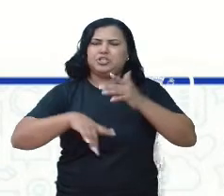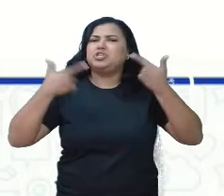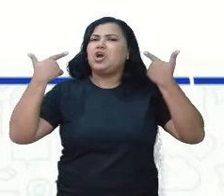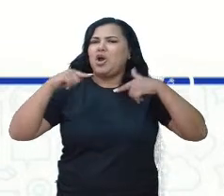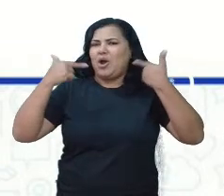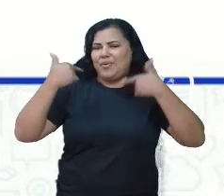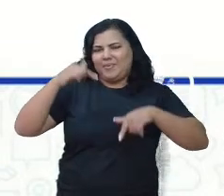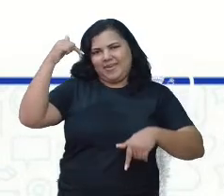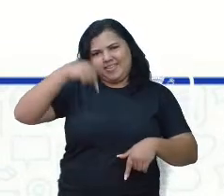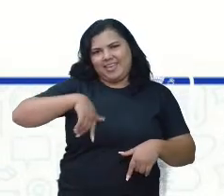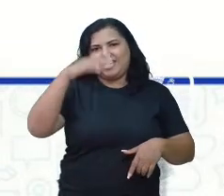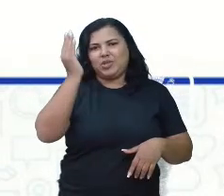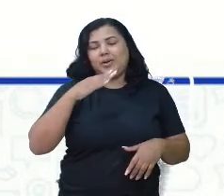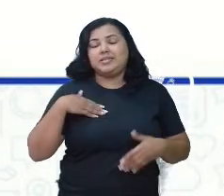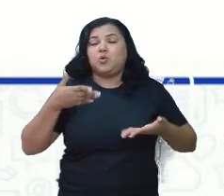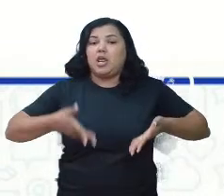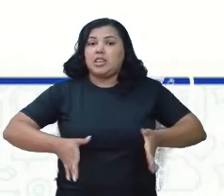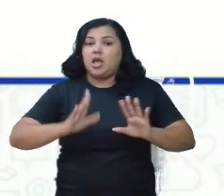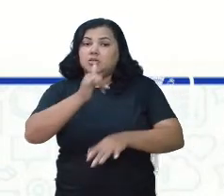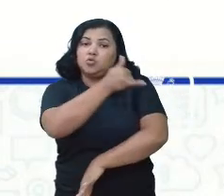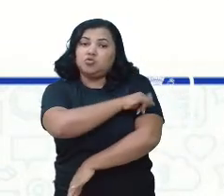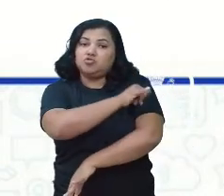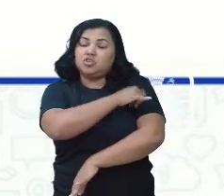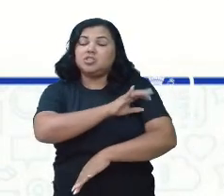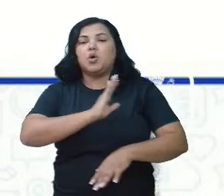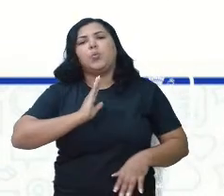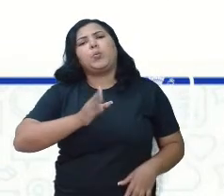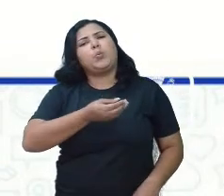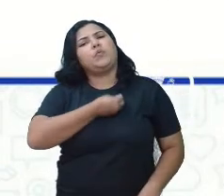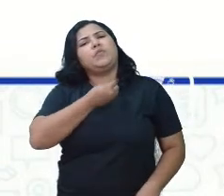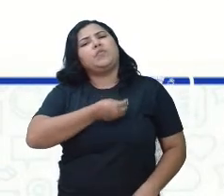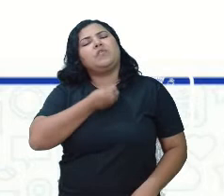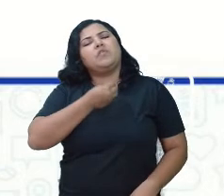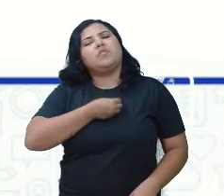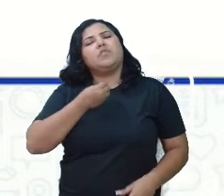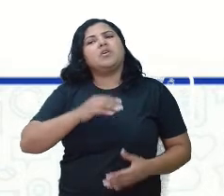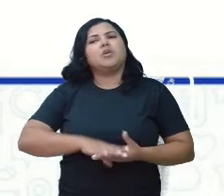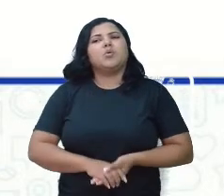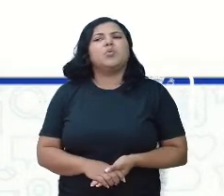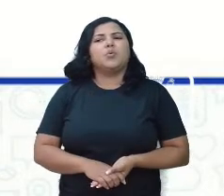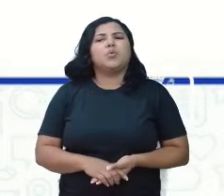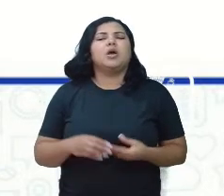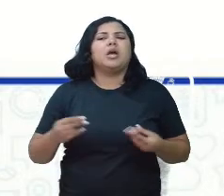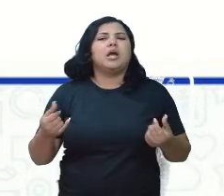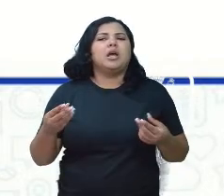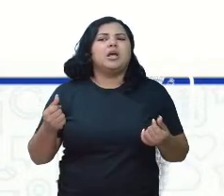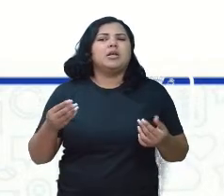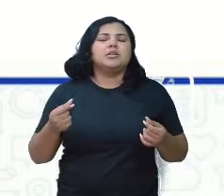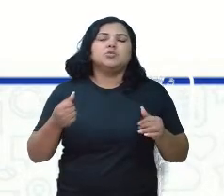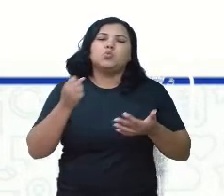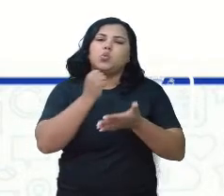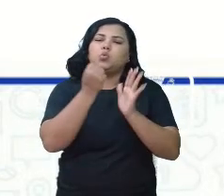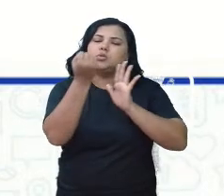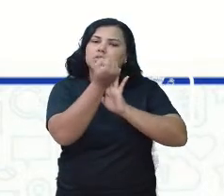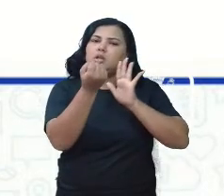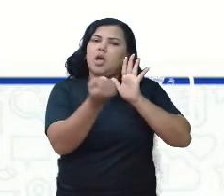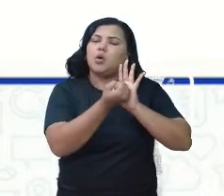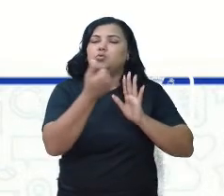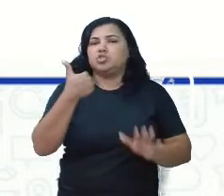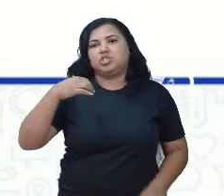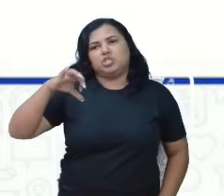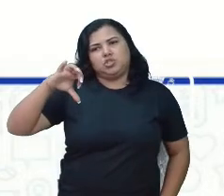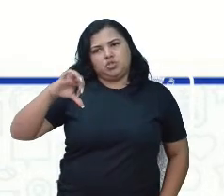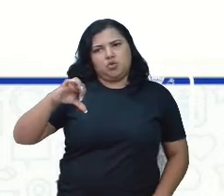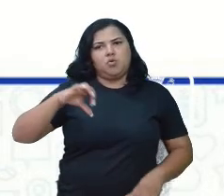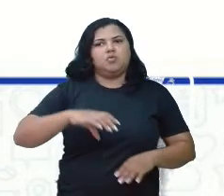comédias, né? Ele nasceu no Rio de Janeiro e viveu, né, no século XIX, né?